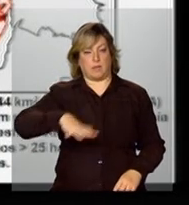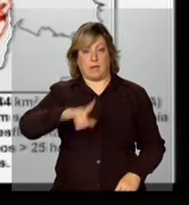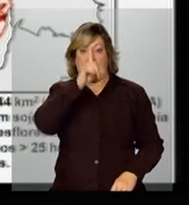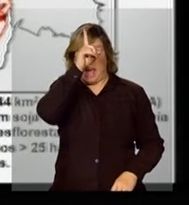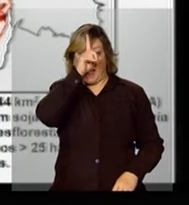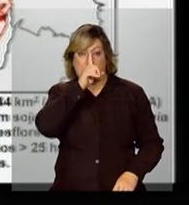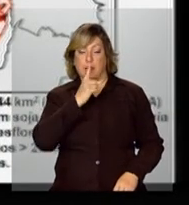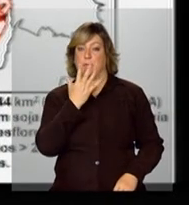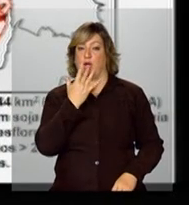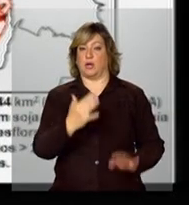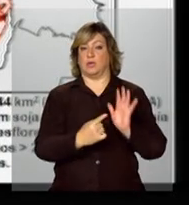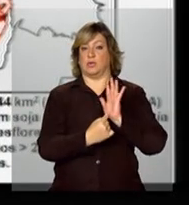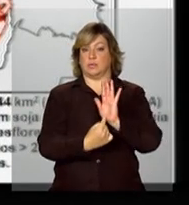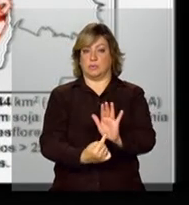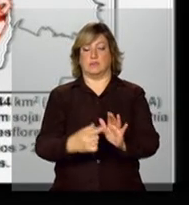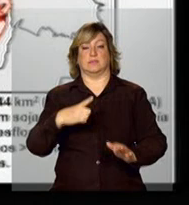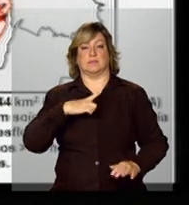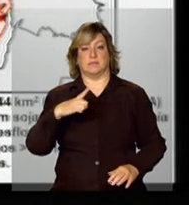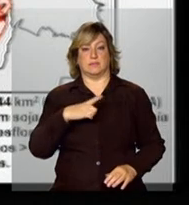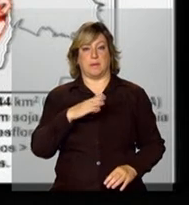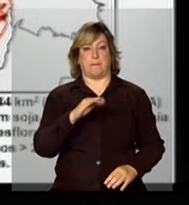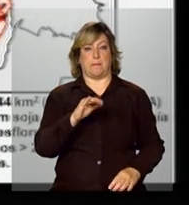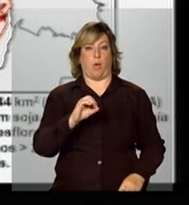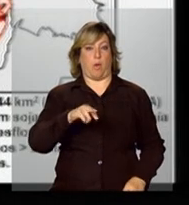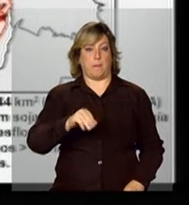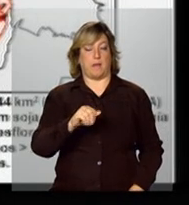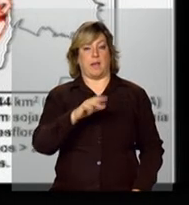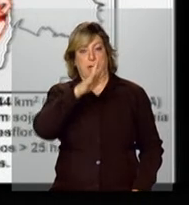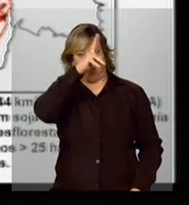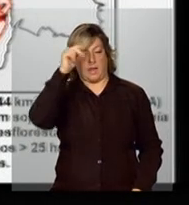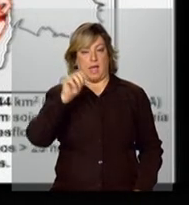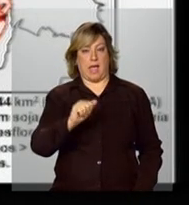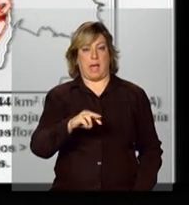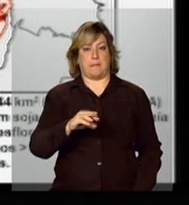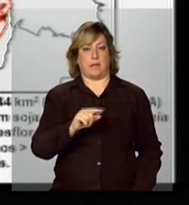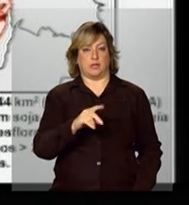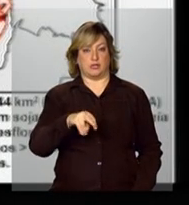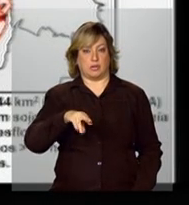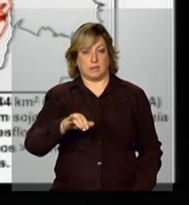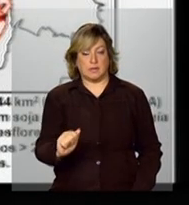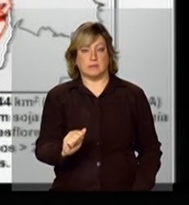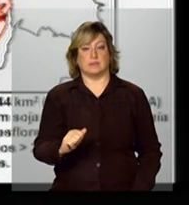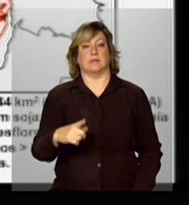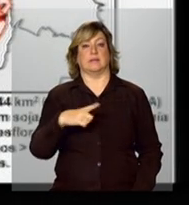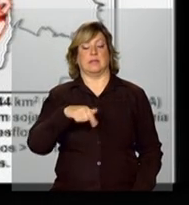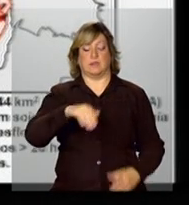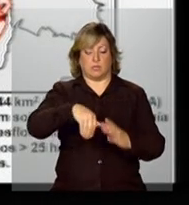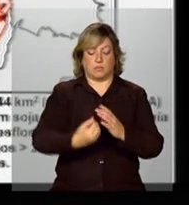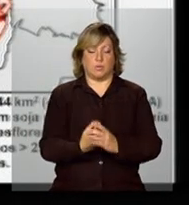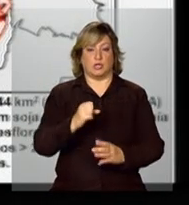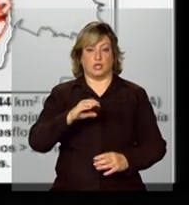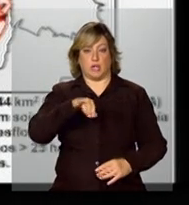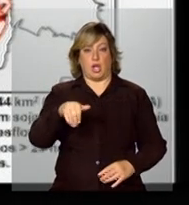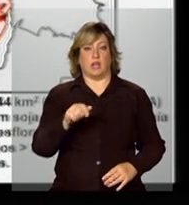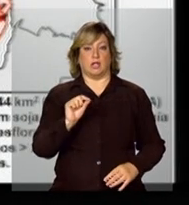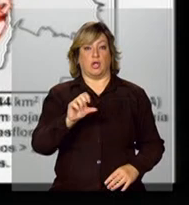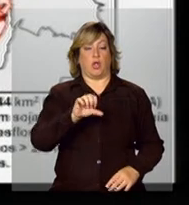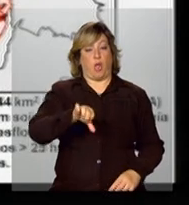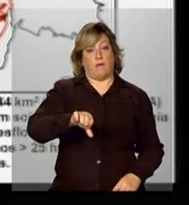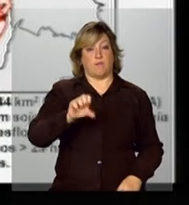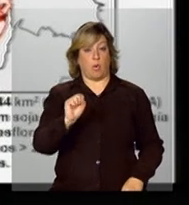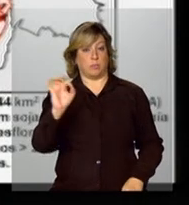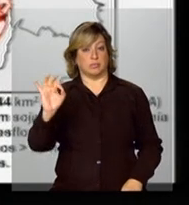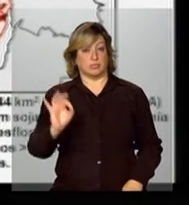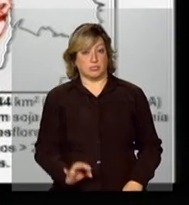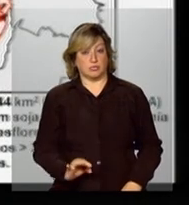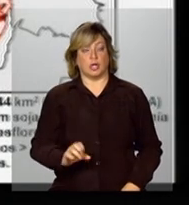amarela aqui a linha do bioma Amazônia, e o plantio de soja no bioma Amazônia. 98% do plantio de soja